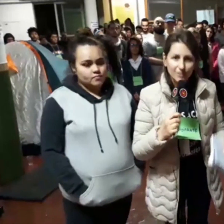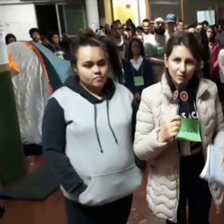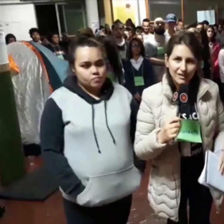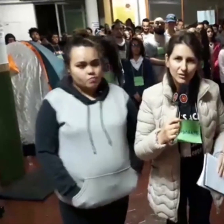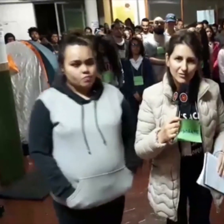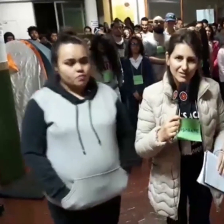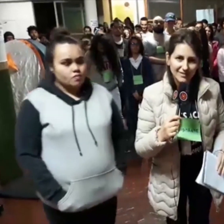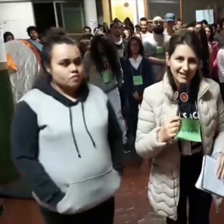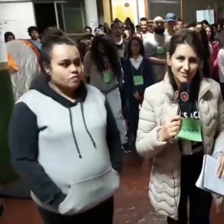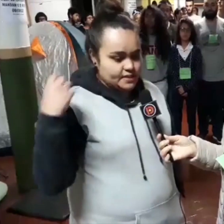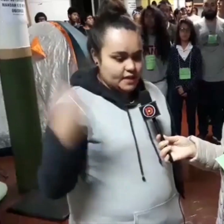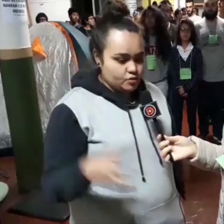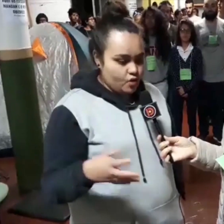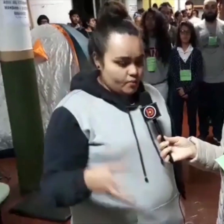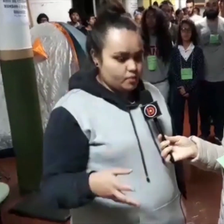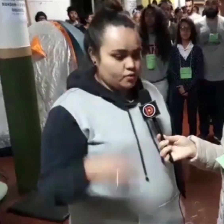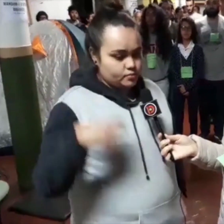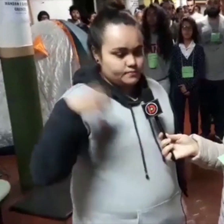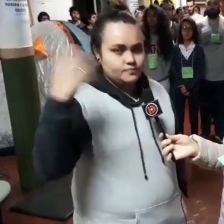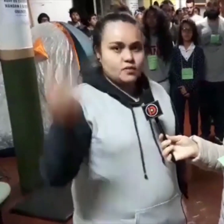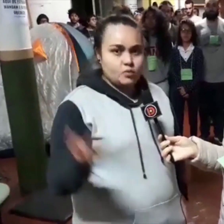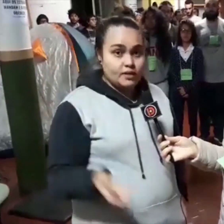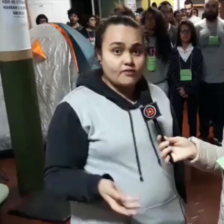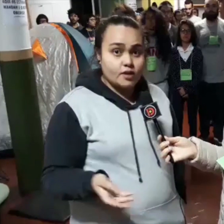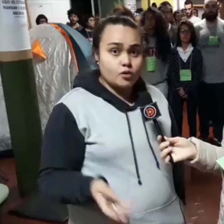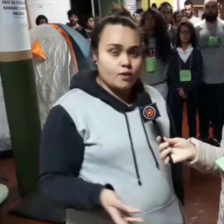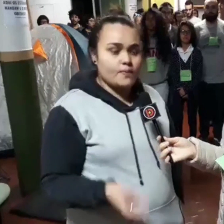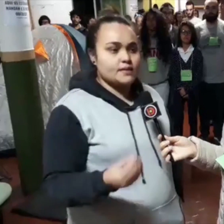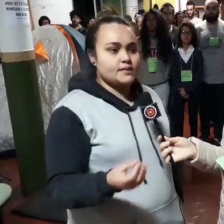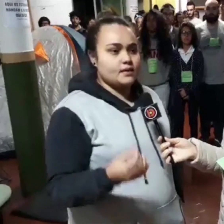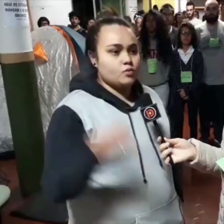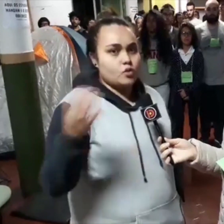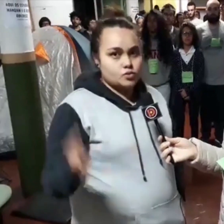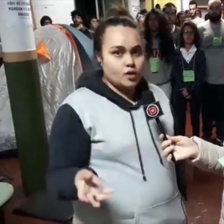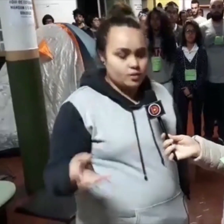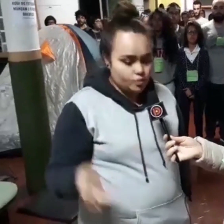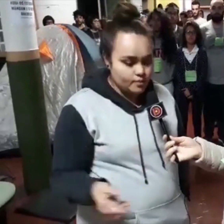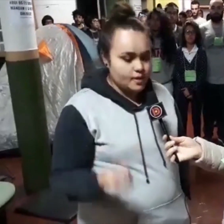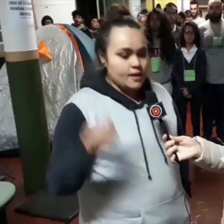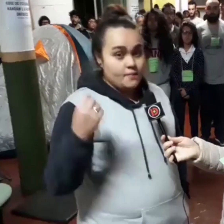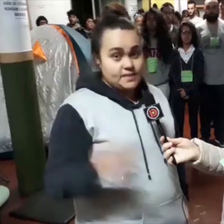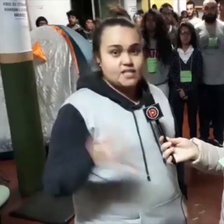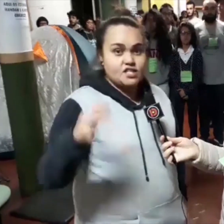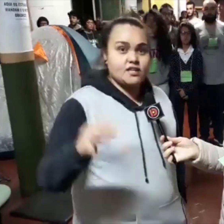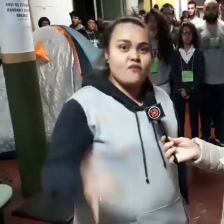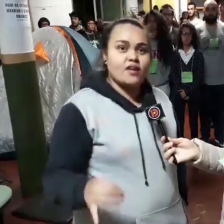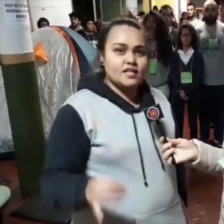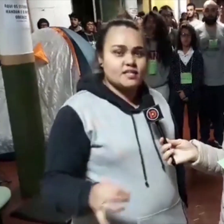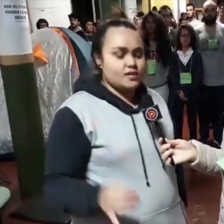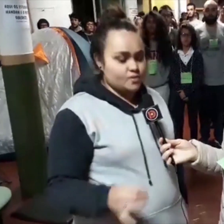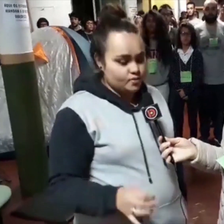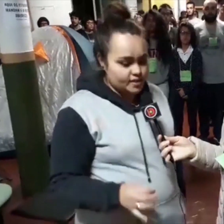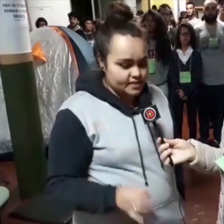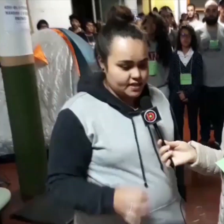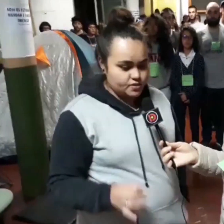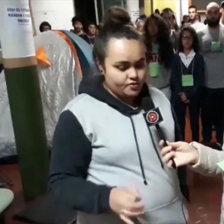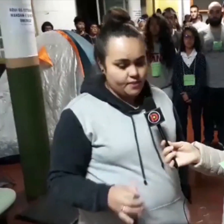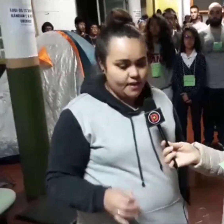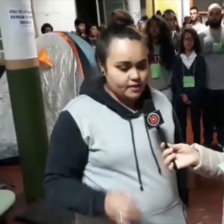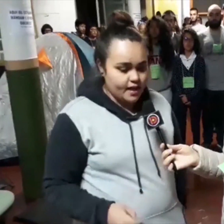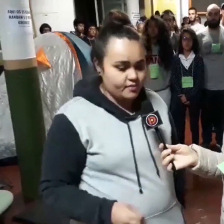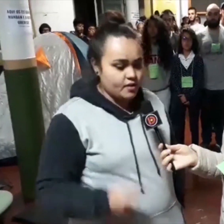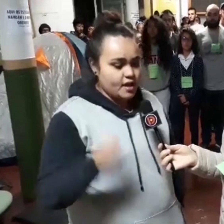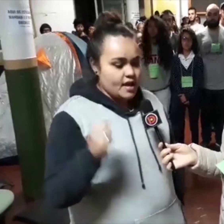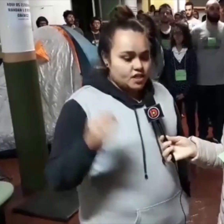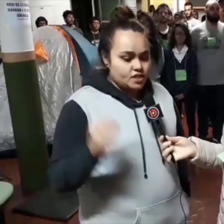será bem-vindo aqui na universidade. Foi passado o nome do interventor para ser o nosso reitor, mas que a gente não vai deixar isso acontecer, que